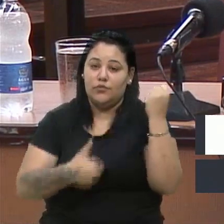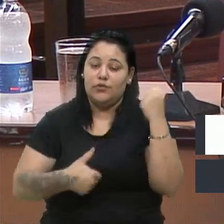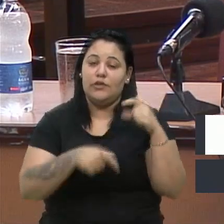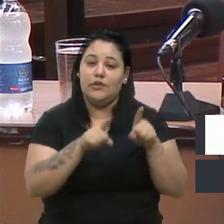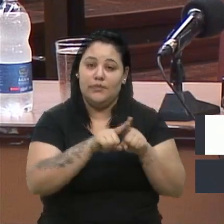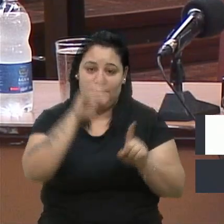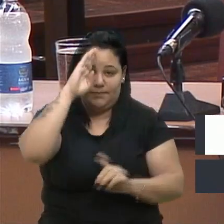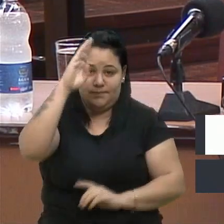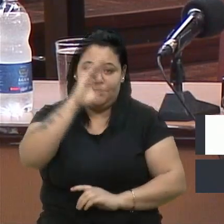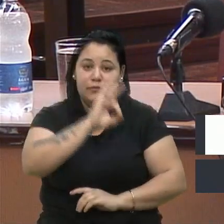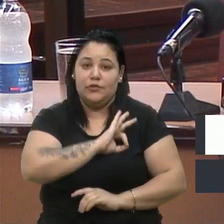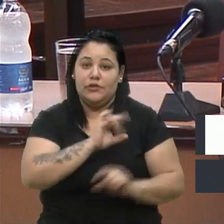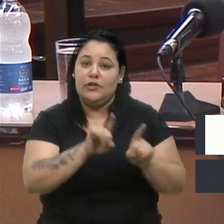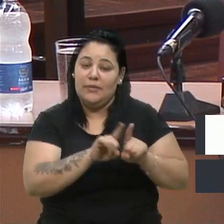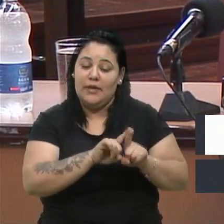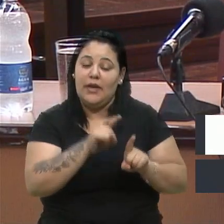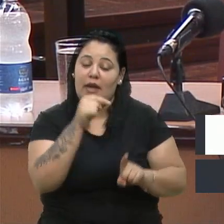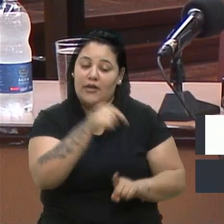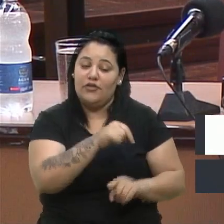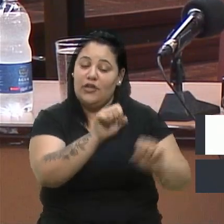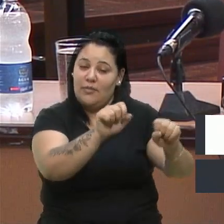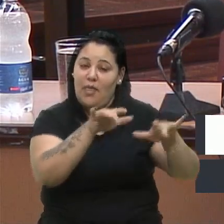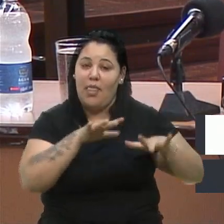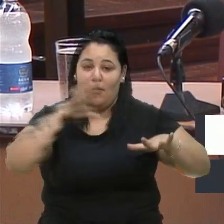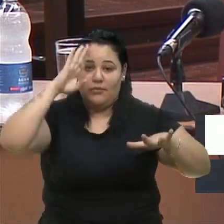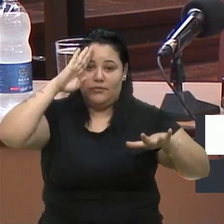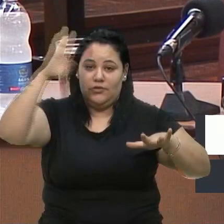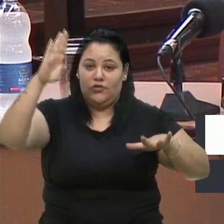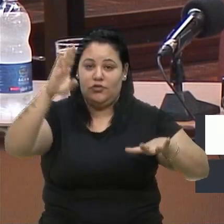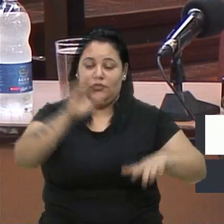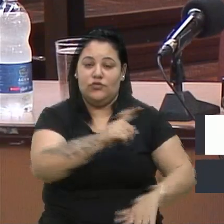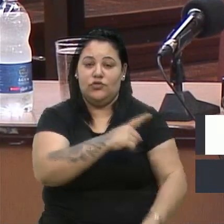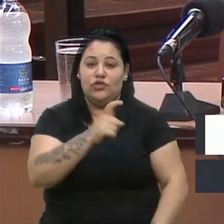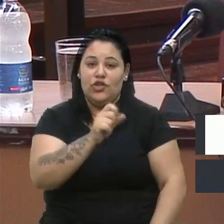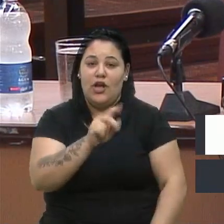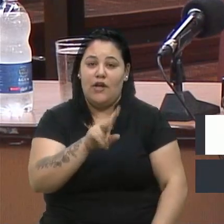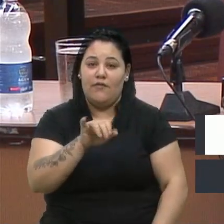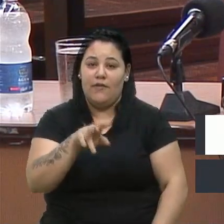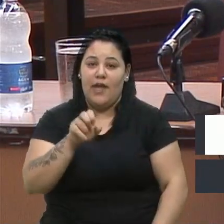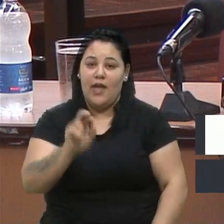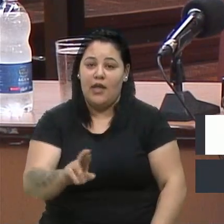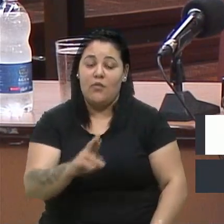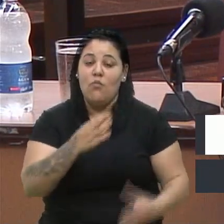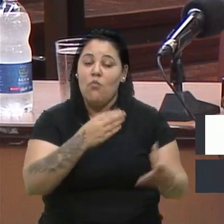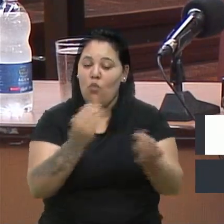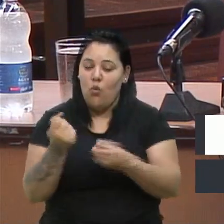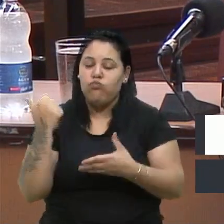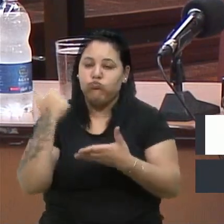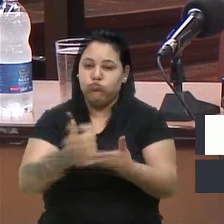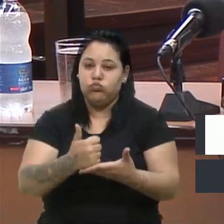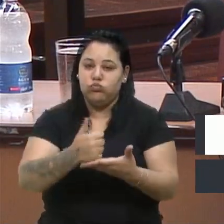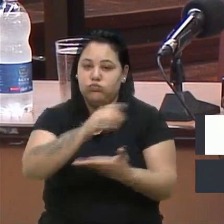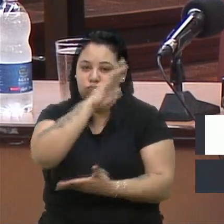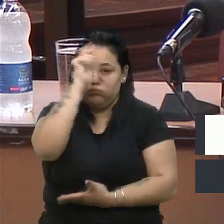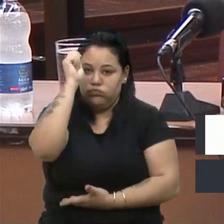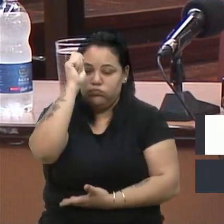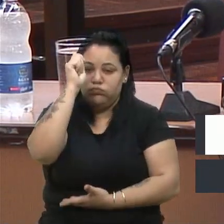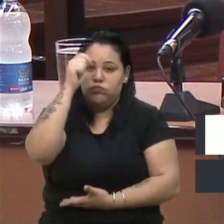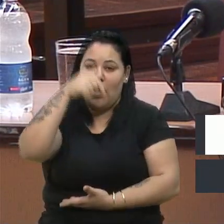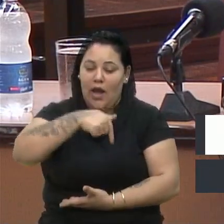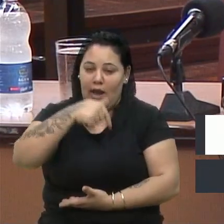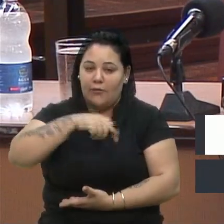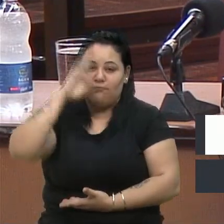Brigada Militar, e aqui temos na nossa plateia o Sargento Xavier, que muito já contribuiu com a Brigada Militar. Acredito que se já